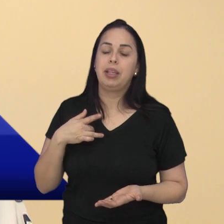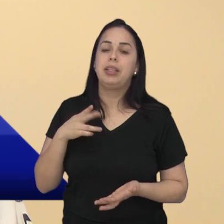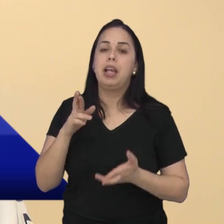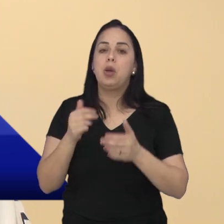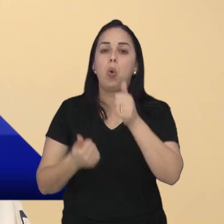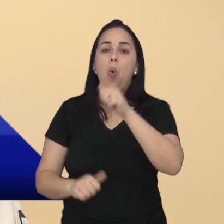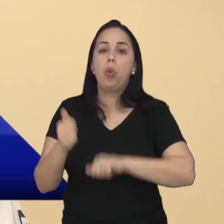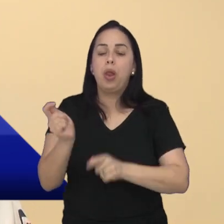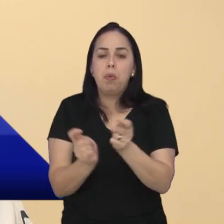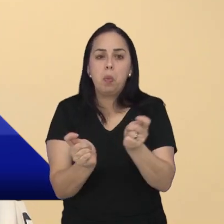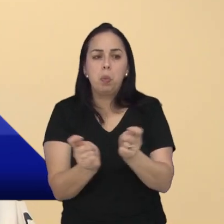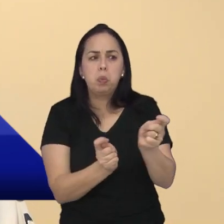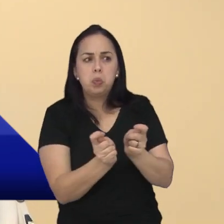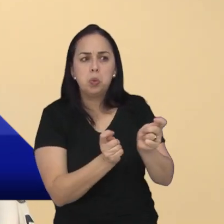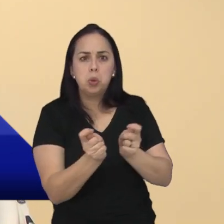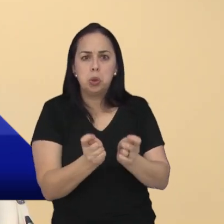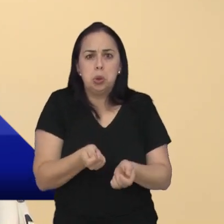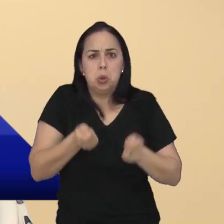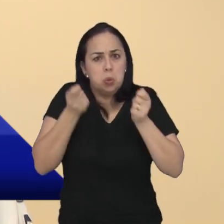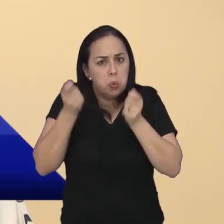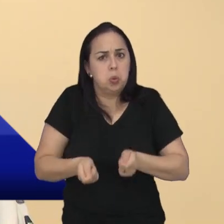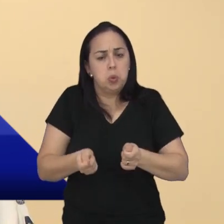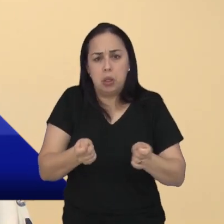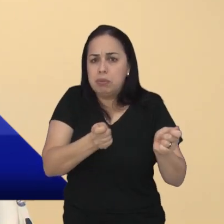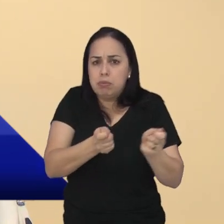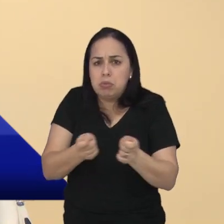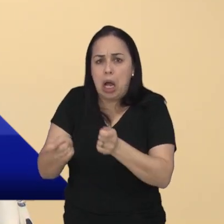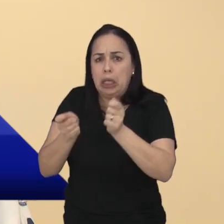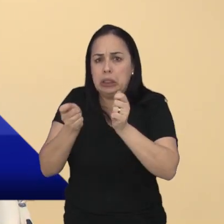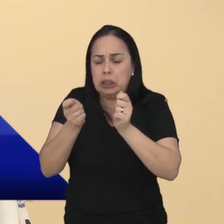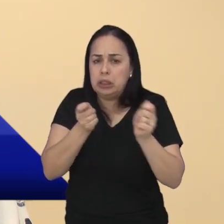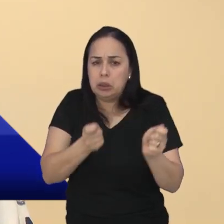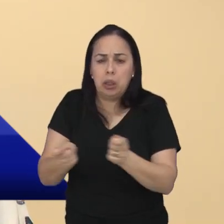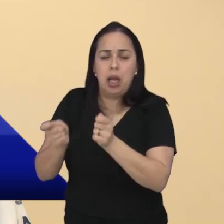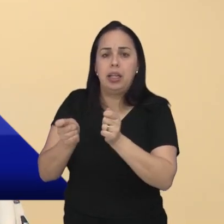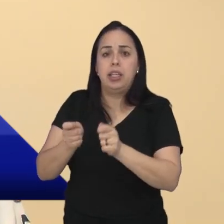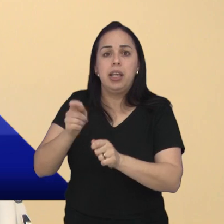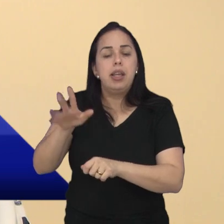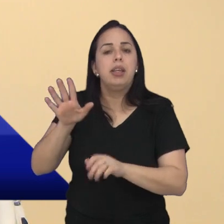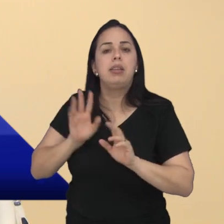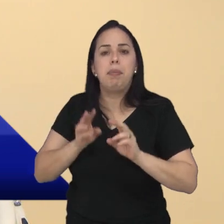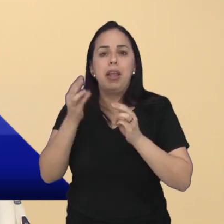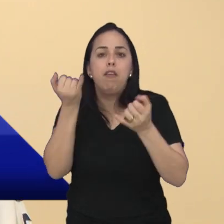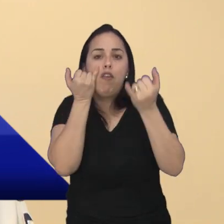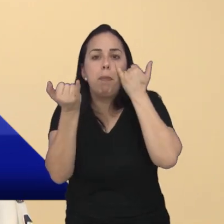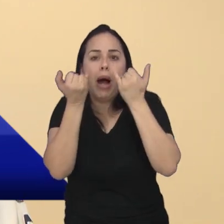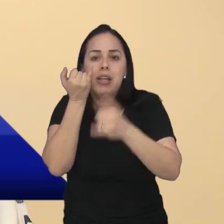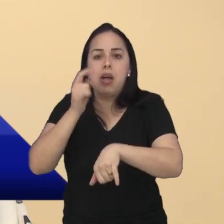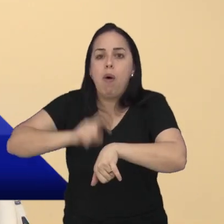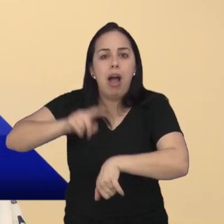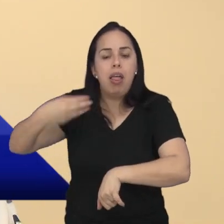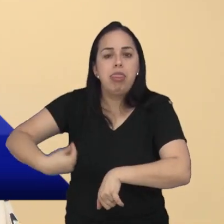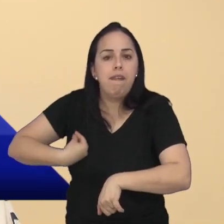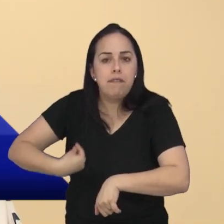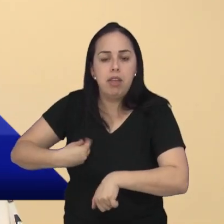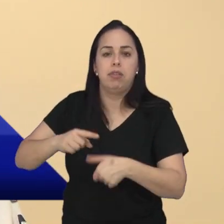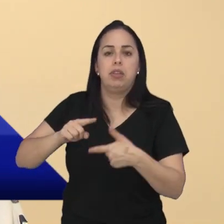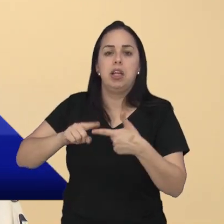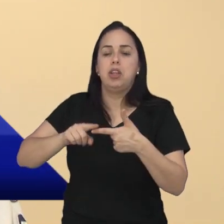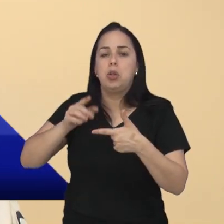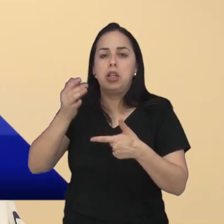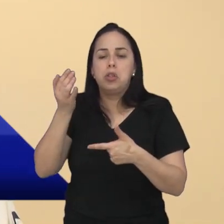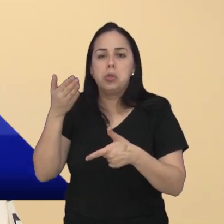está aqui. Ele vai dar aquele link, opa, doação de órgão. E agora, com a questão do registro, lógico, vai ter campanha para tudo